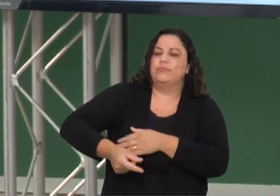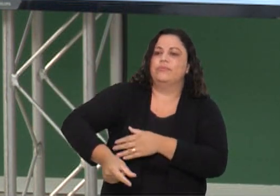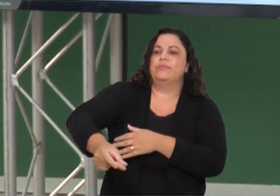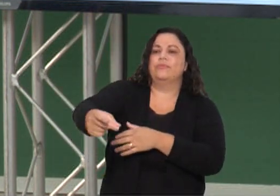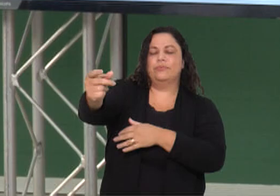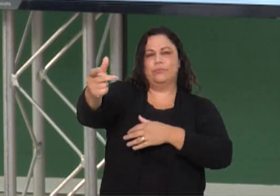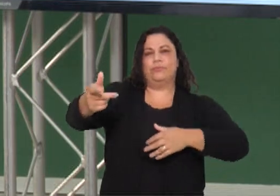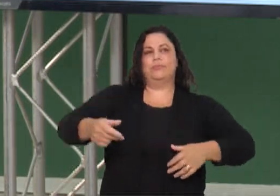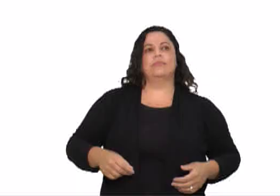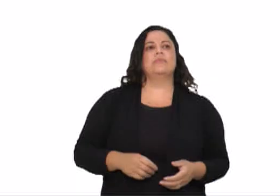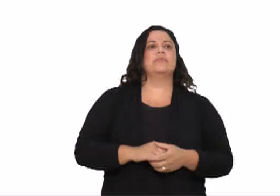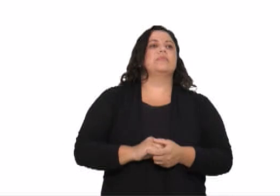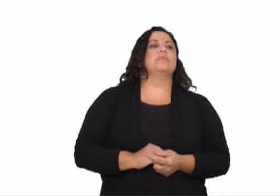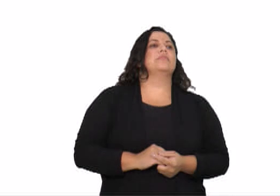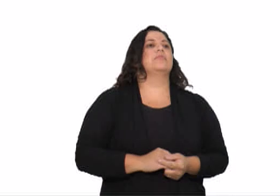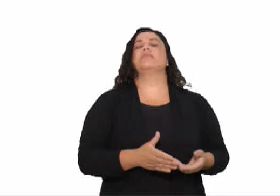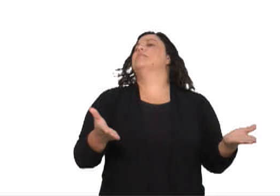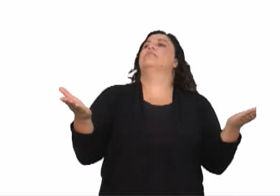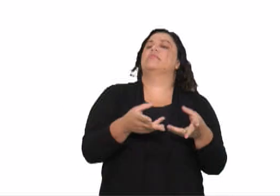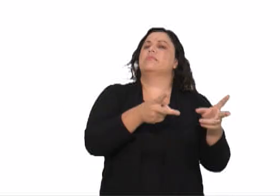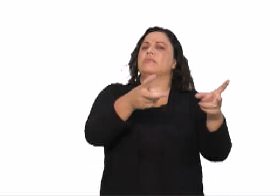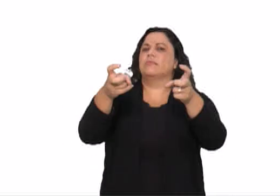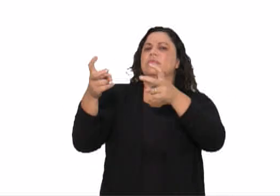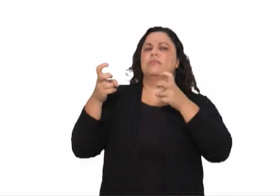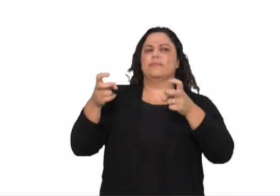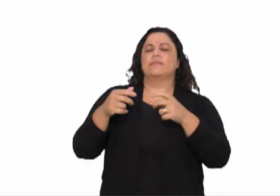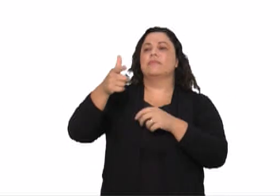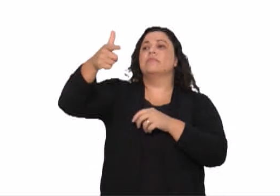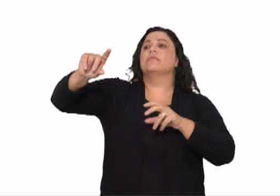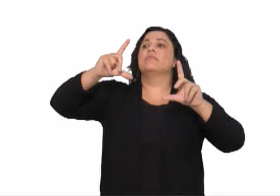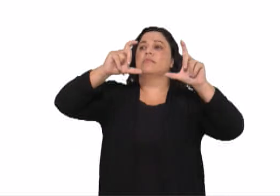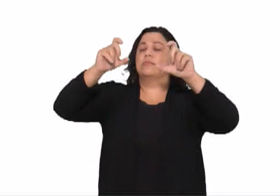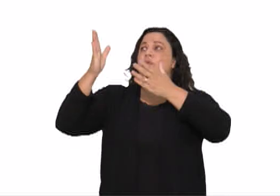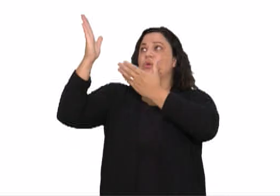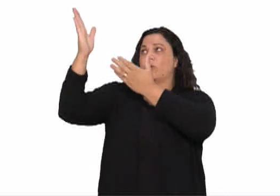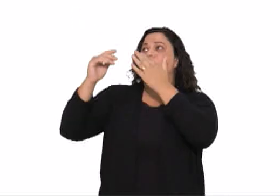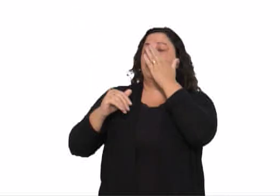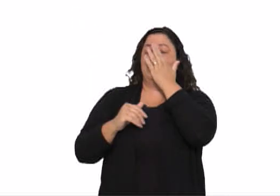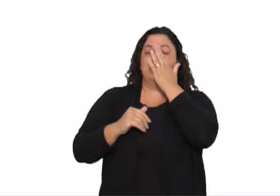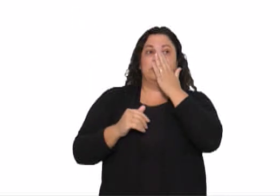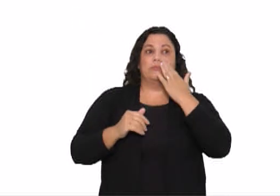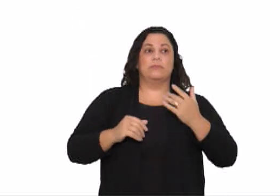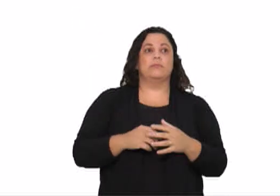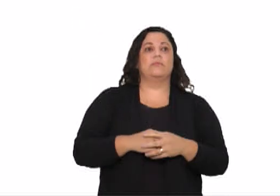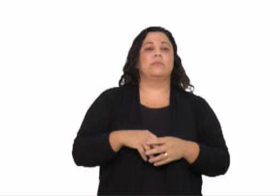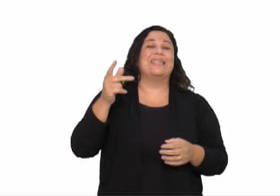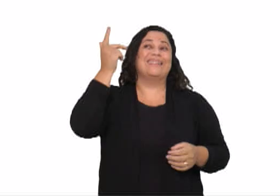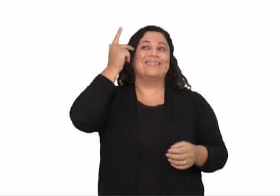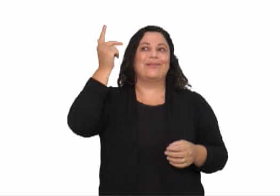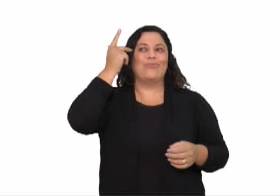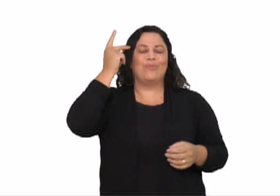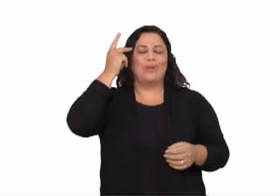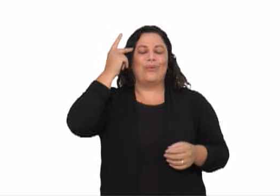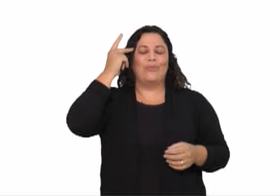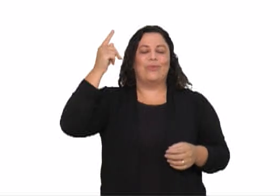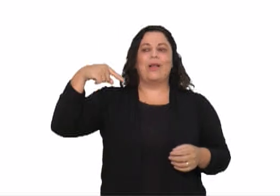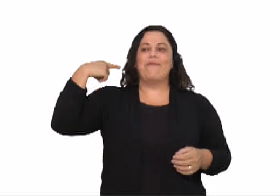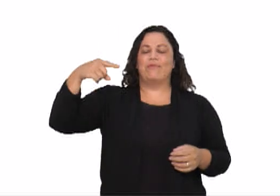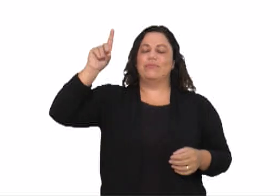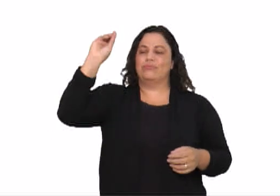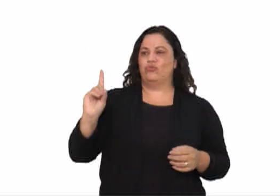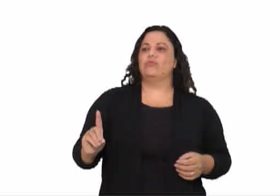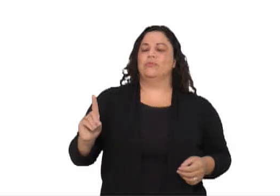também. Agora observe a próxima imagem. Aqui fica em São Paulo, é a Faculdade de Direito, é a fachada do prédio da